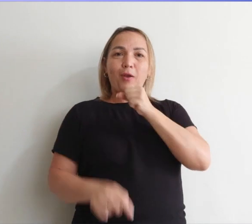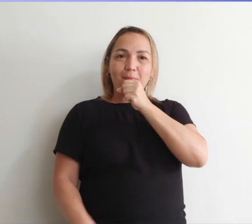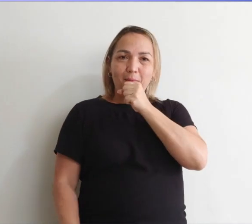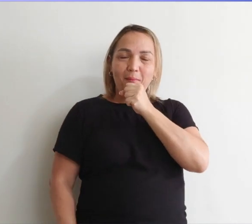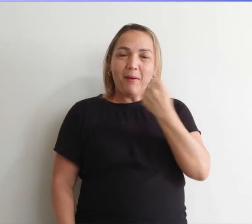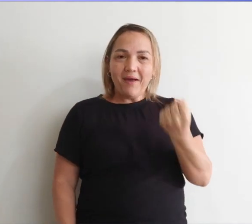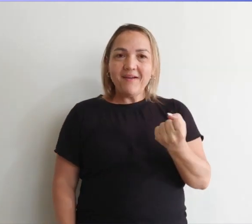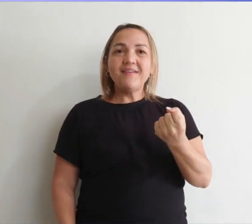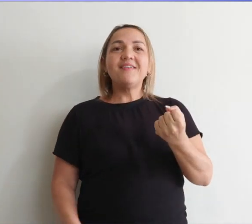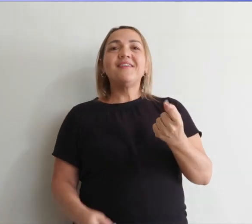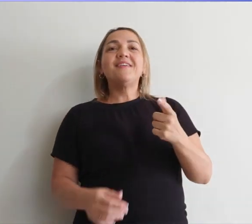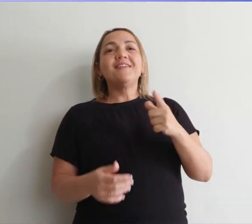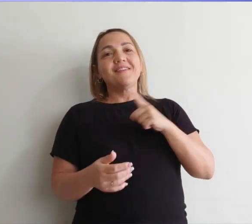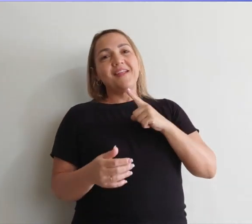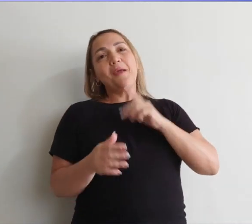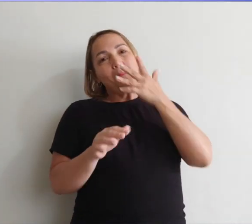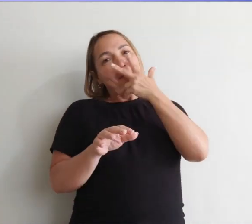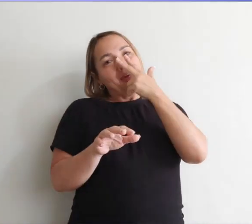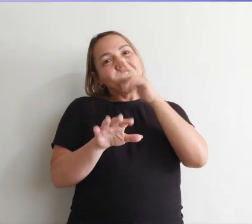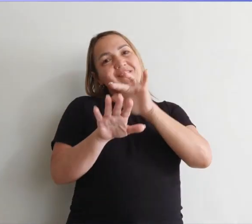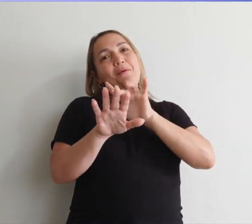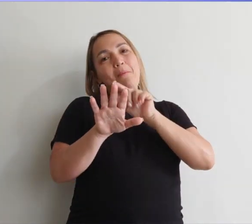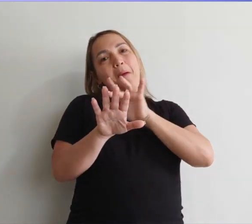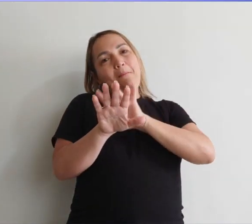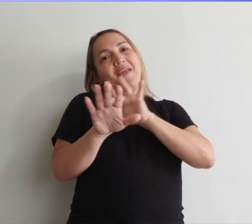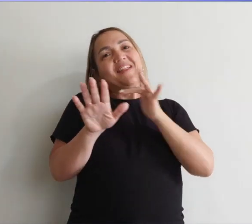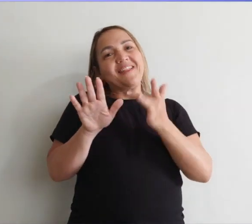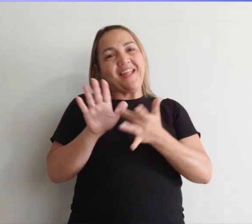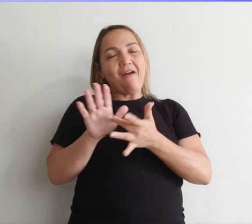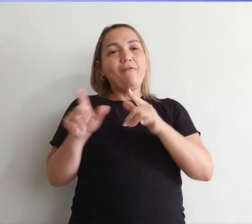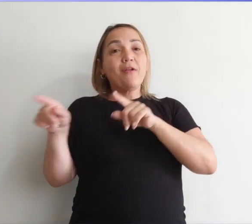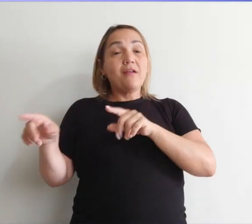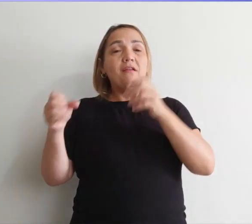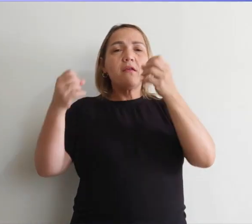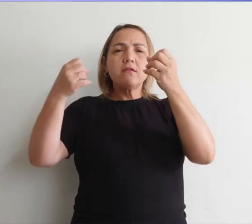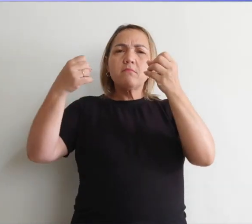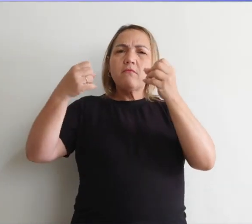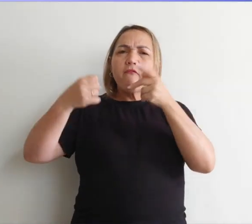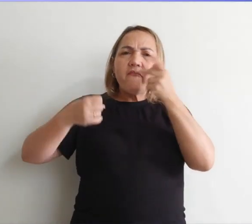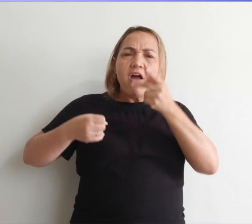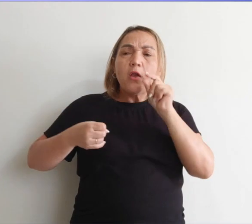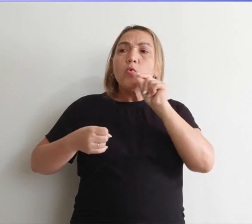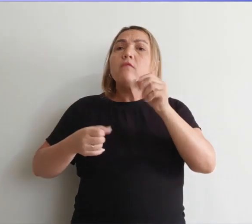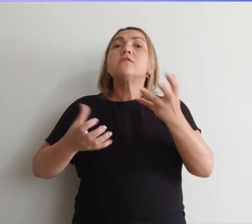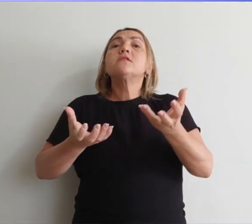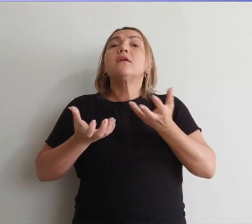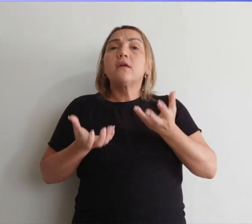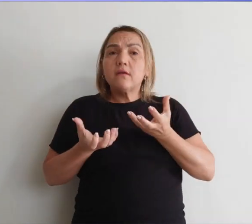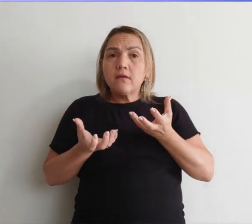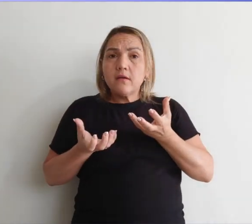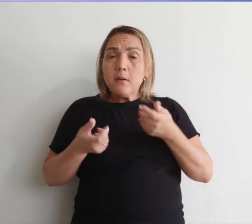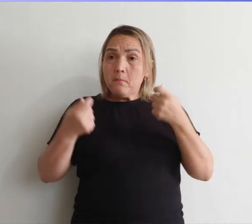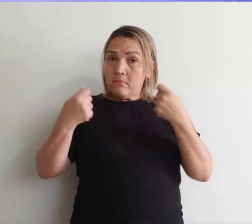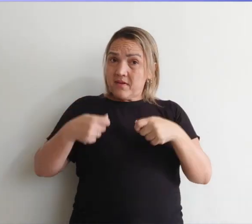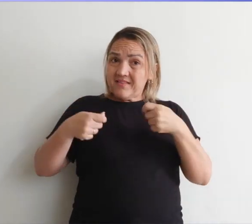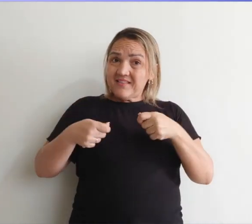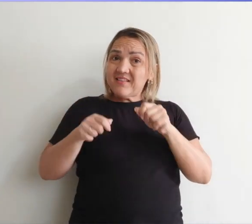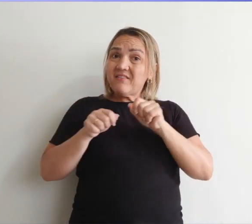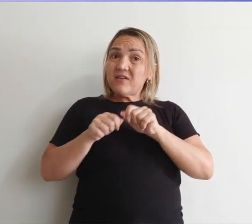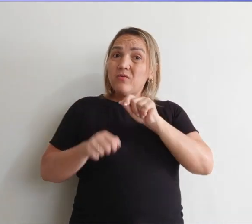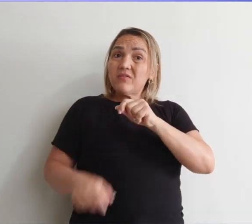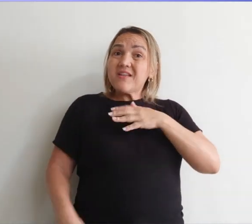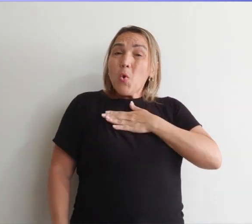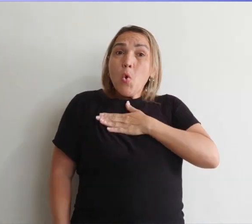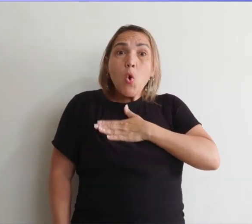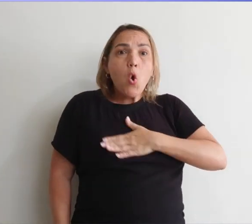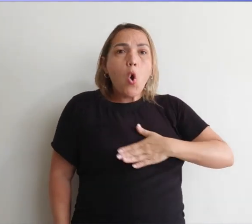também tem, né, metaforicamente, um microfone na mão, eu falo muito isso. O que você quer? Você tem que fazer uma coisa que você